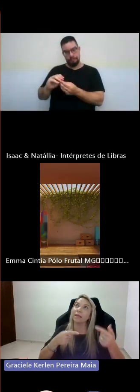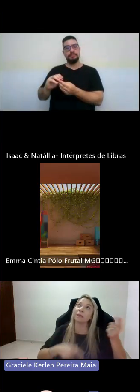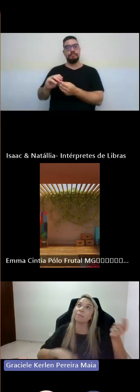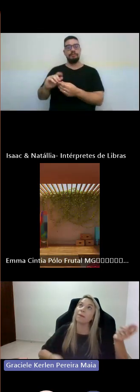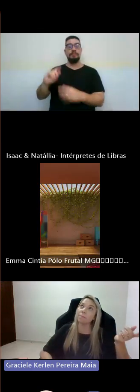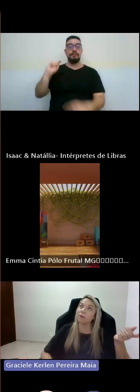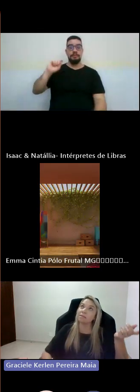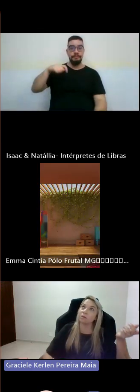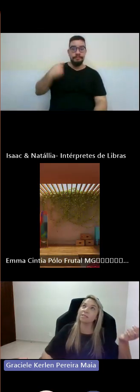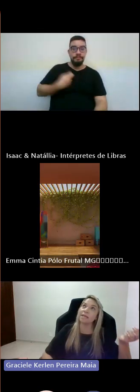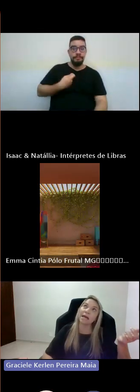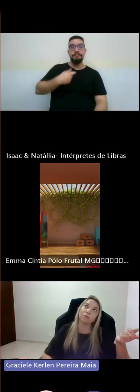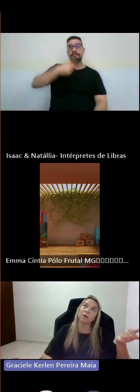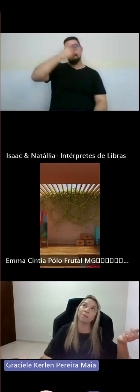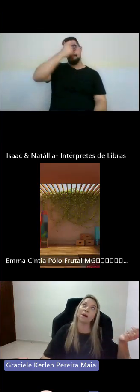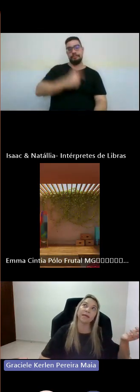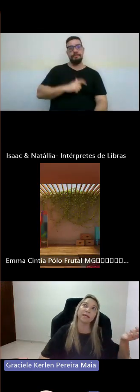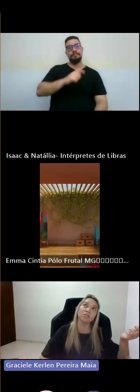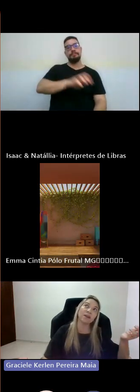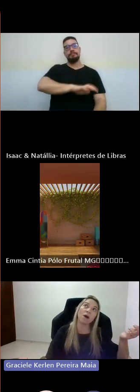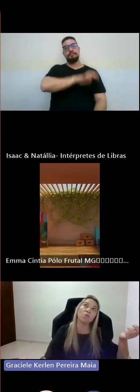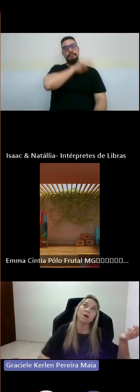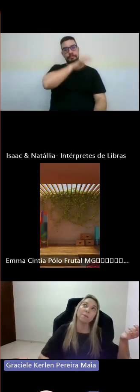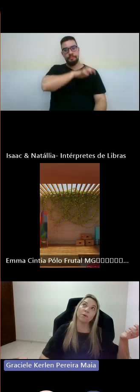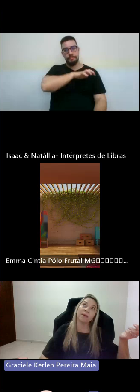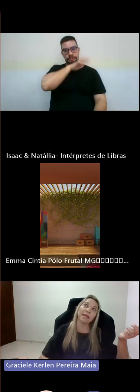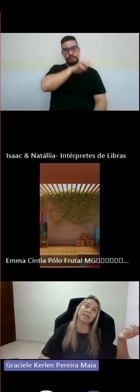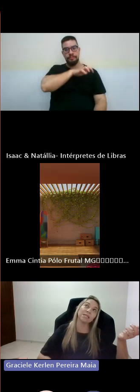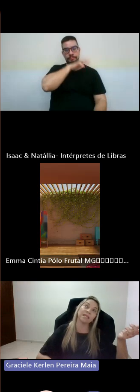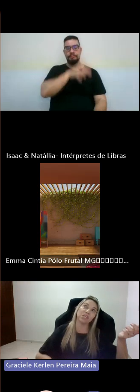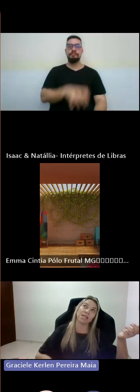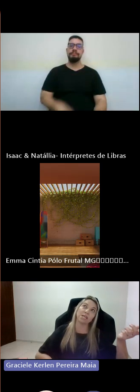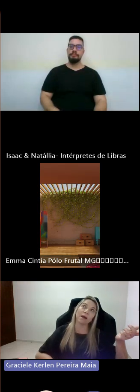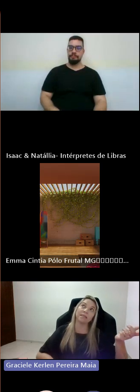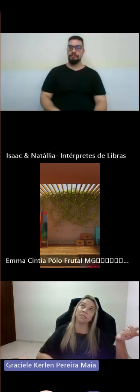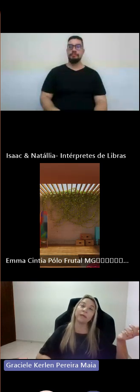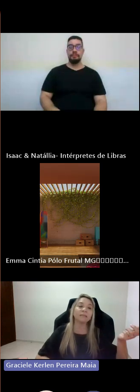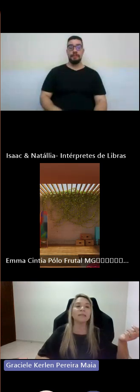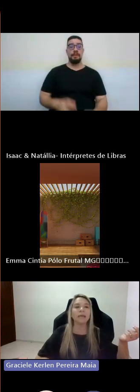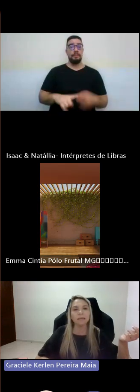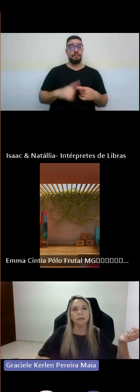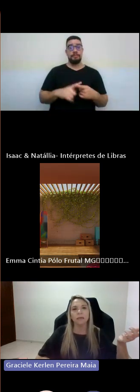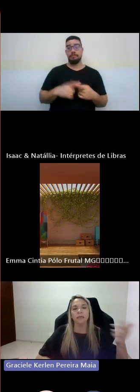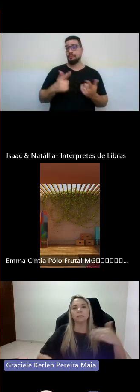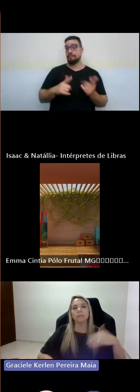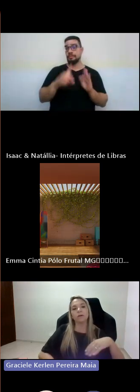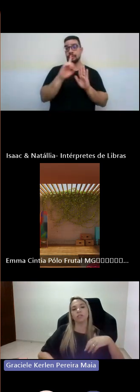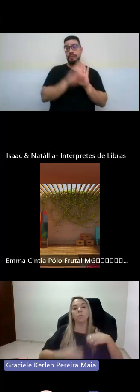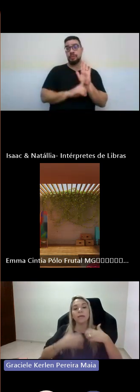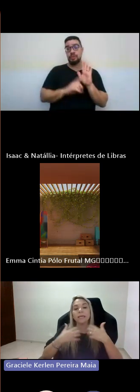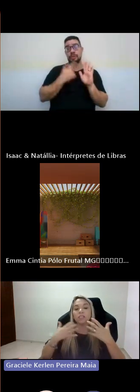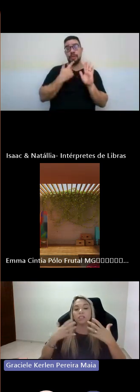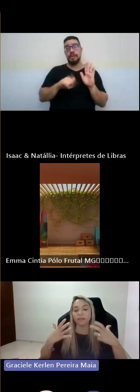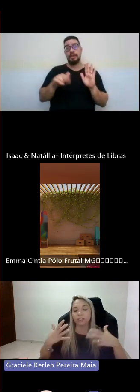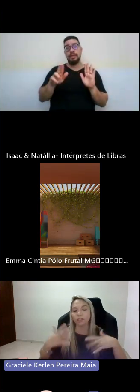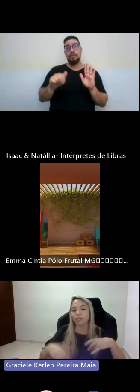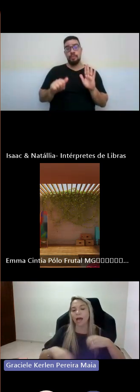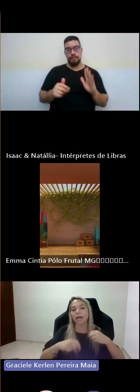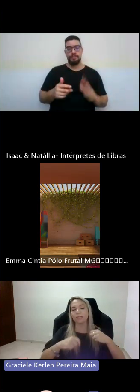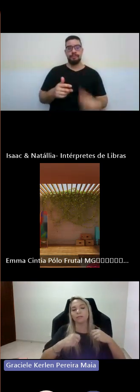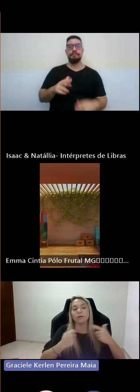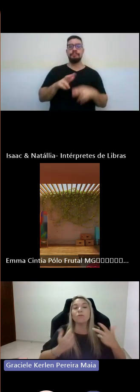conexão, ele também pode ser considerado um animal irracional, porque nem direito à língua ele tem. Então, gente, por que a gente